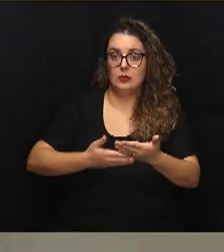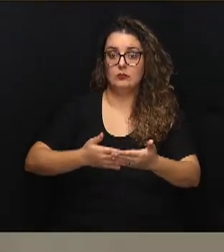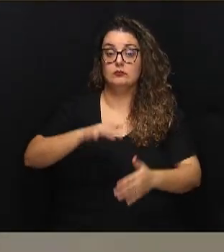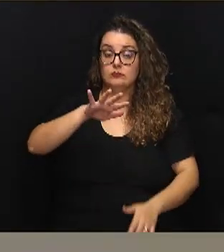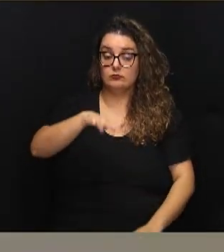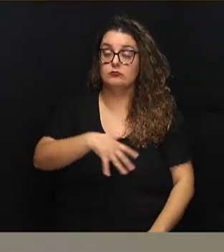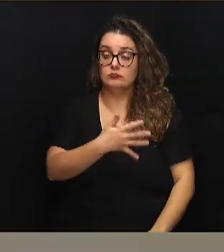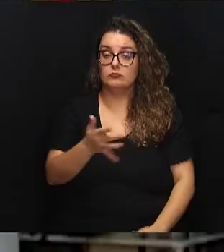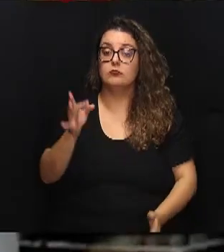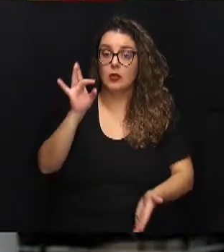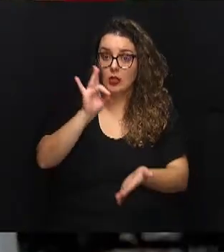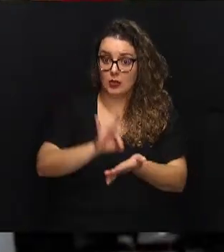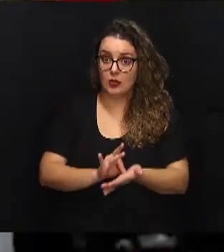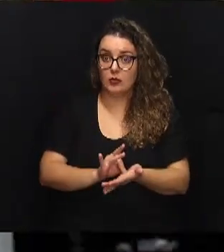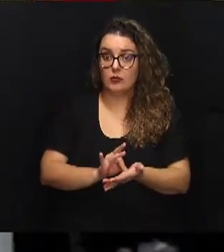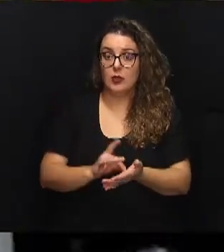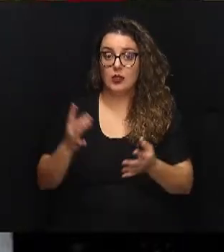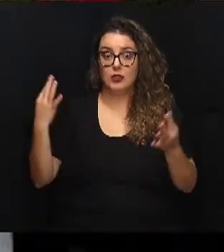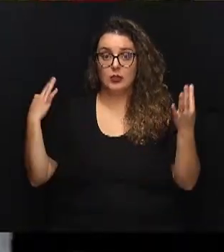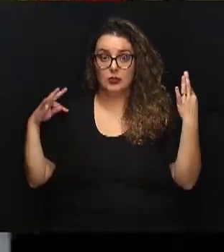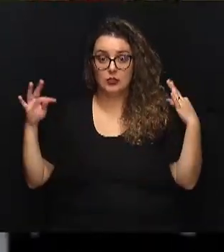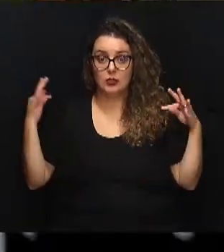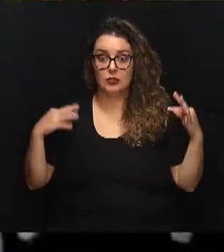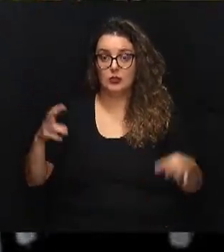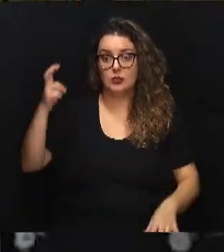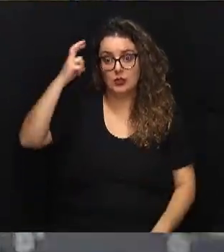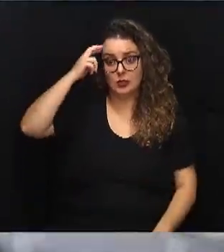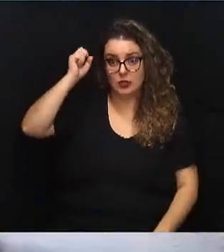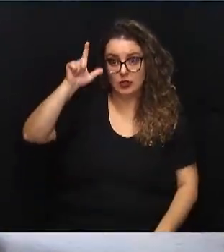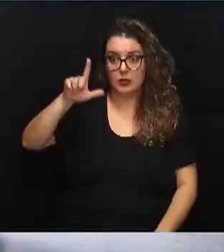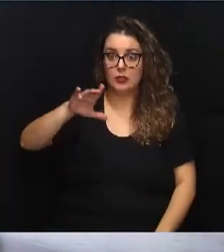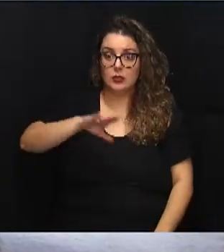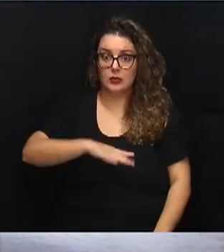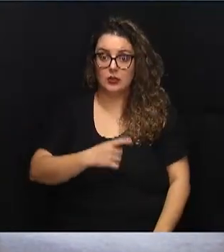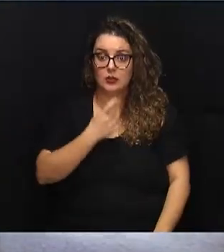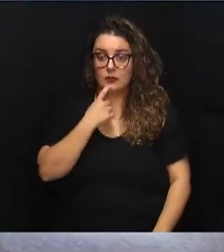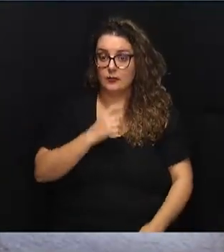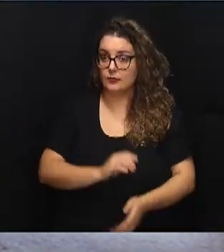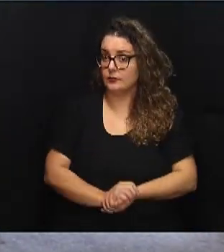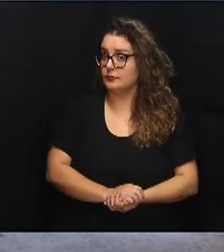calendário oficial de turismo e cultura da cidade.